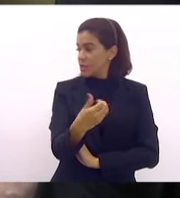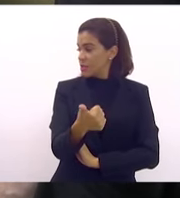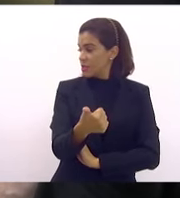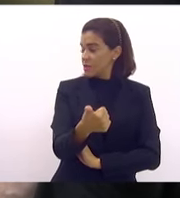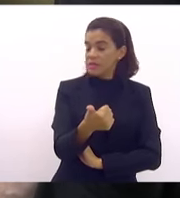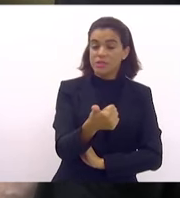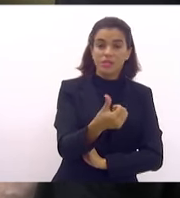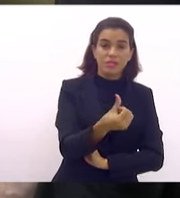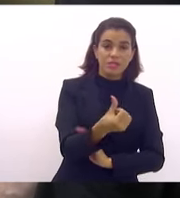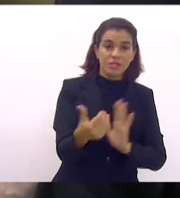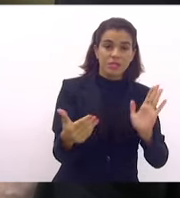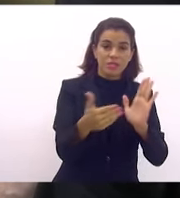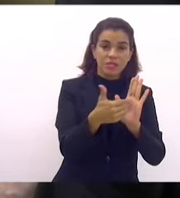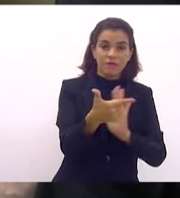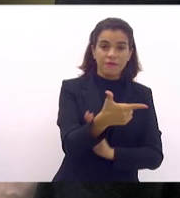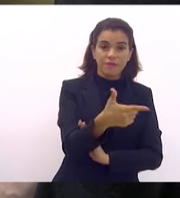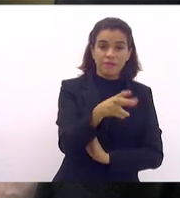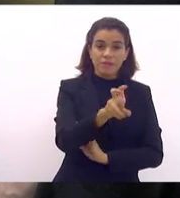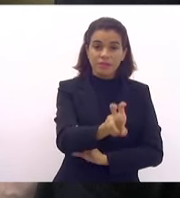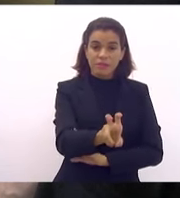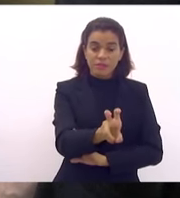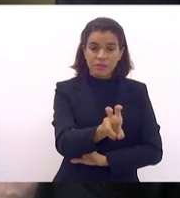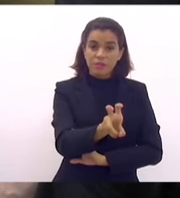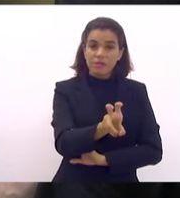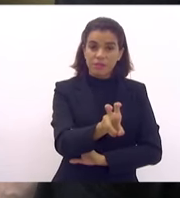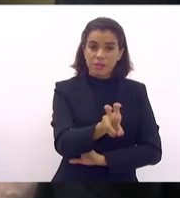16 a 25,